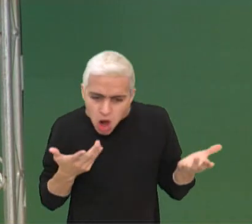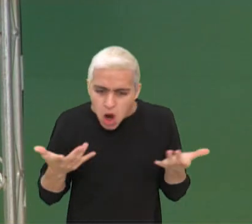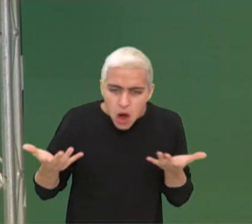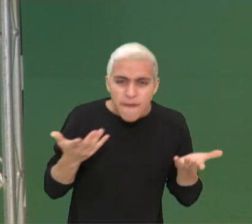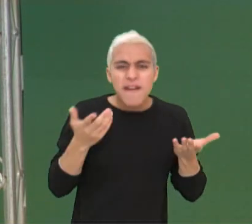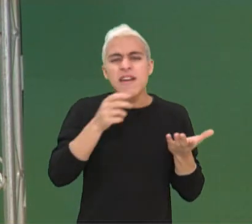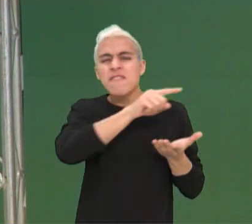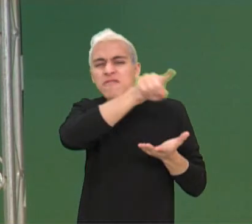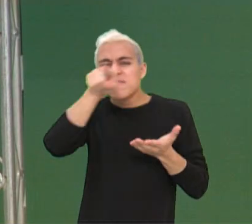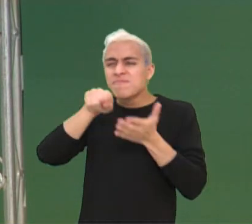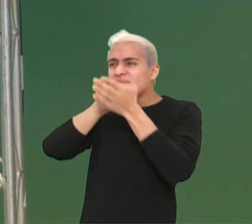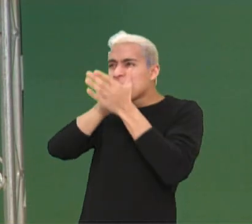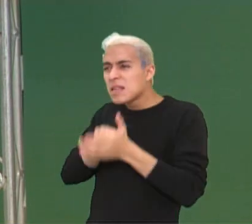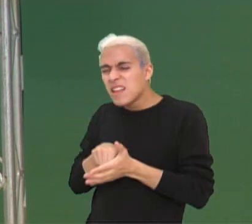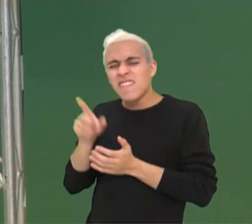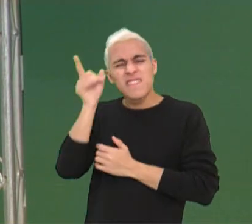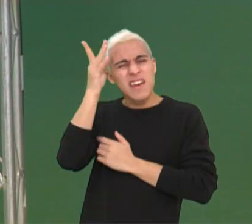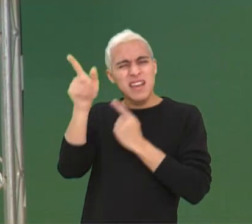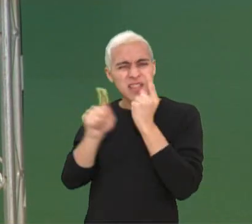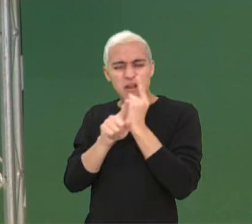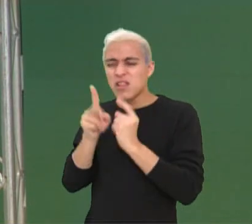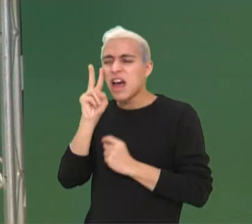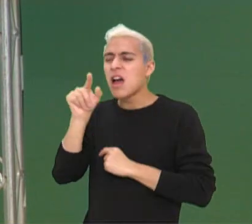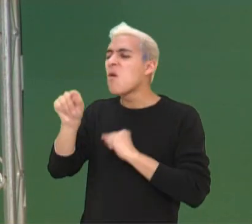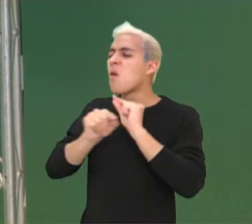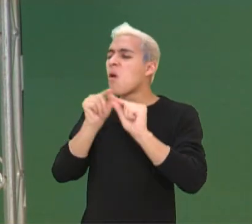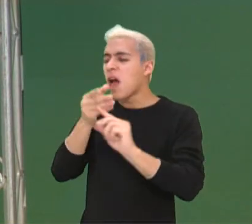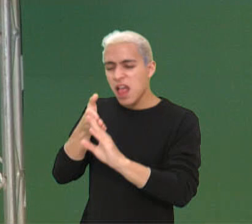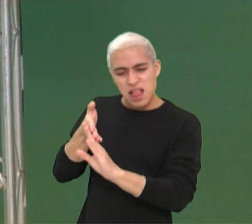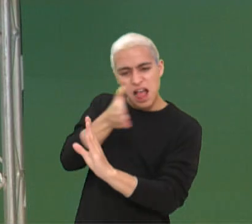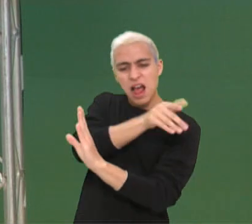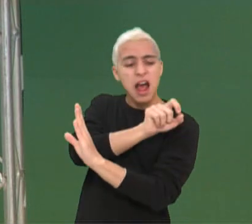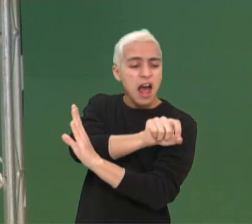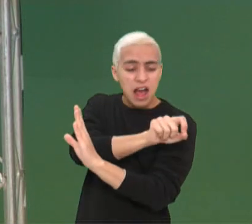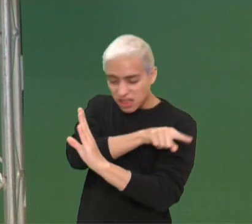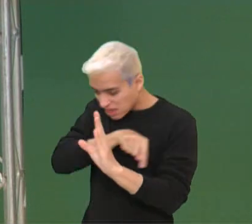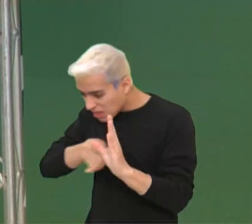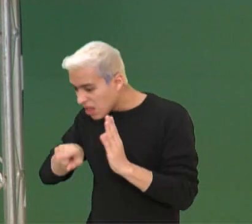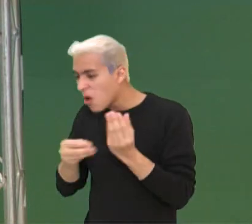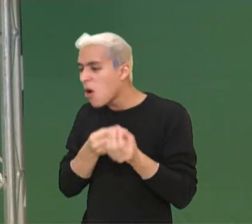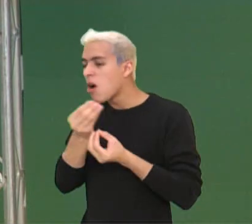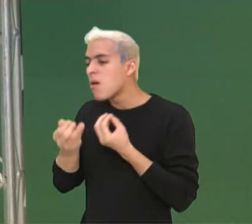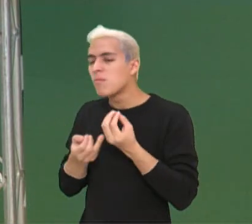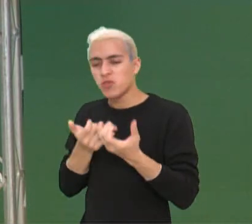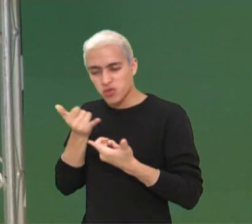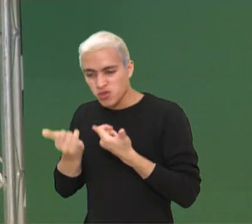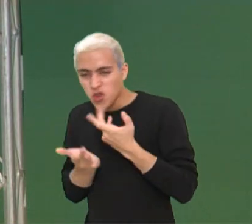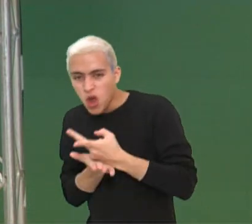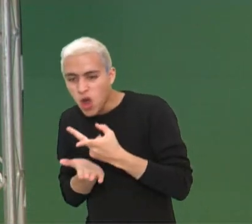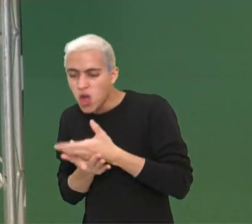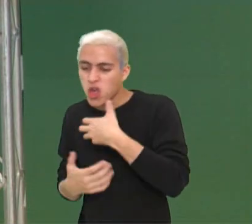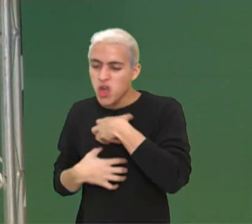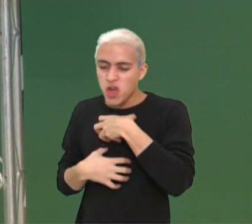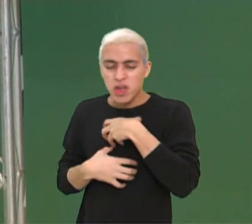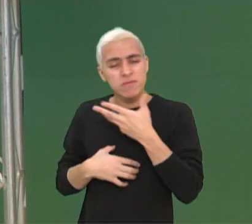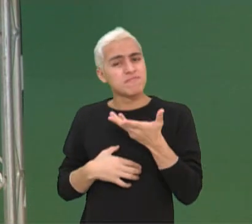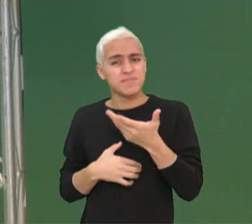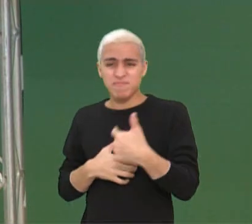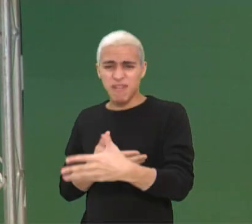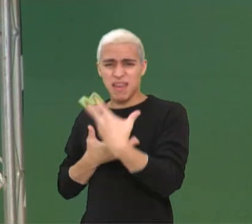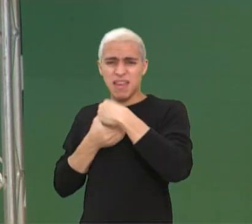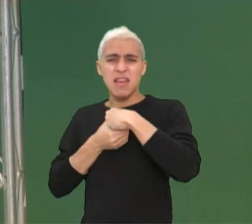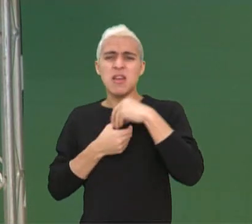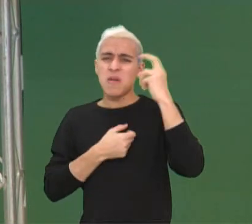e fazer uma pesquisa, você vai achar facilmente a história daqueles jogos, como se joga. Então, esses são os jogos que mais fazem parte da nossa